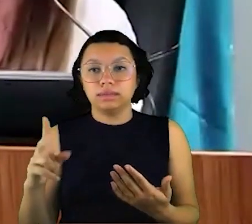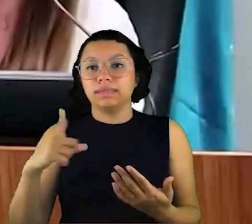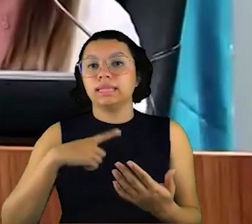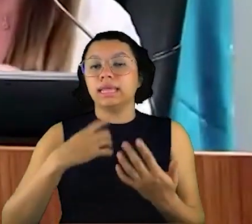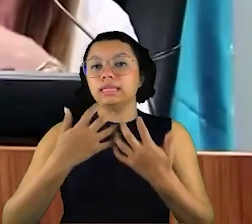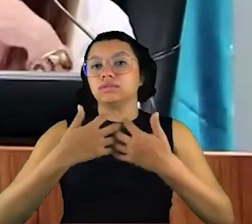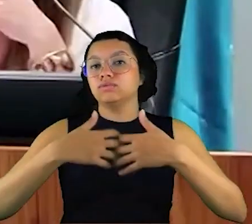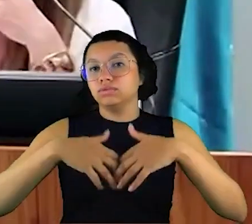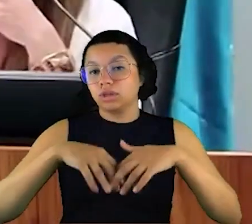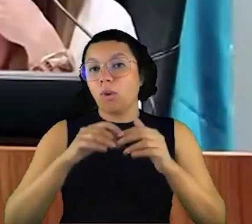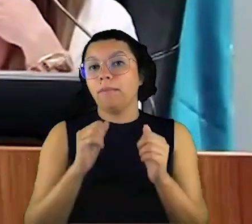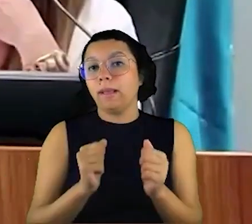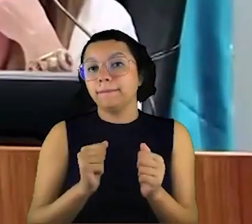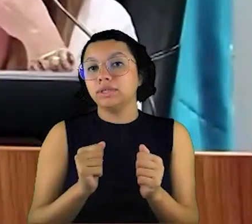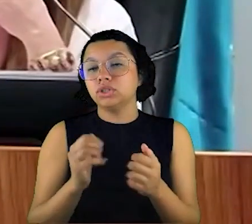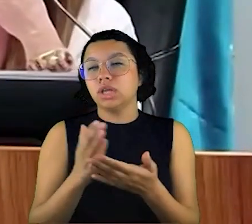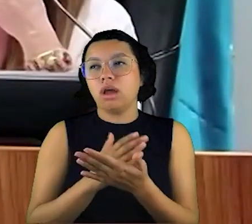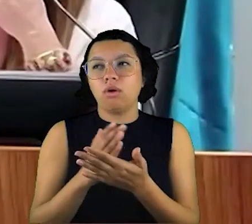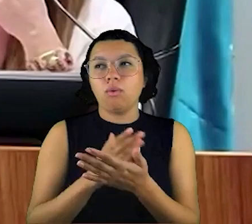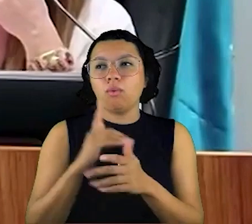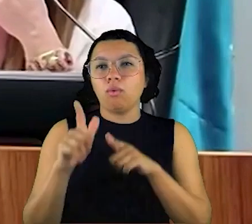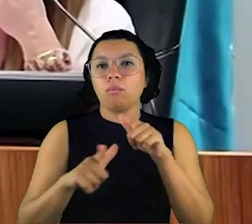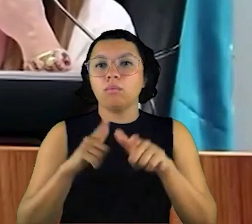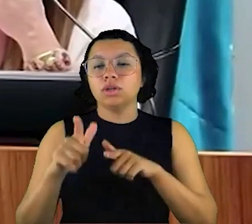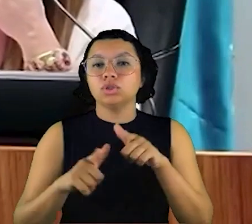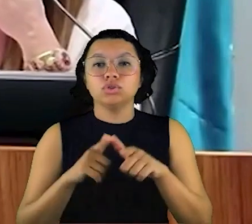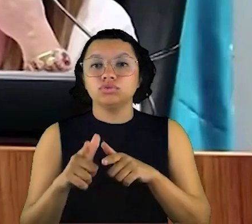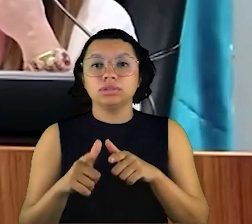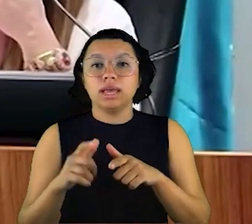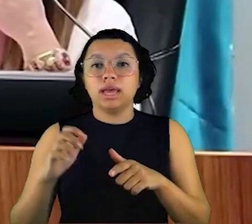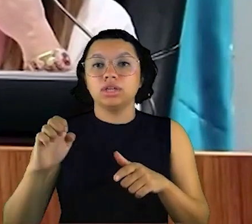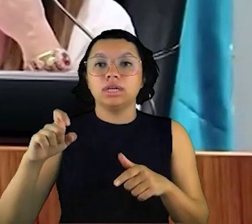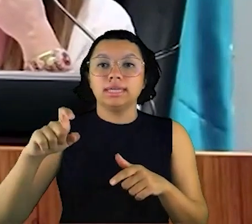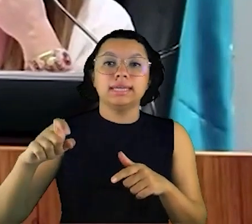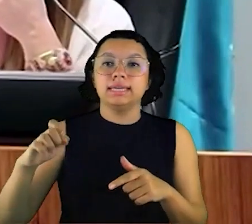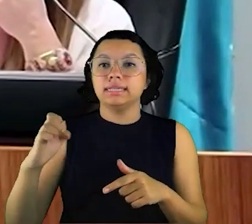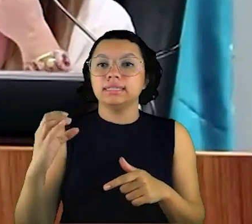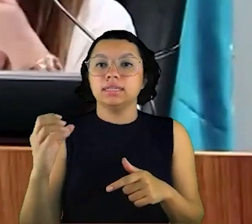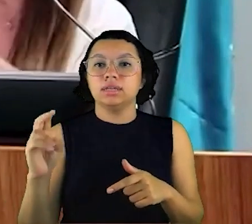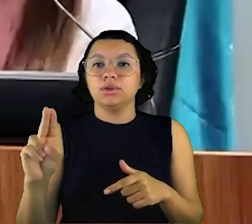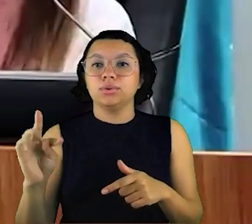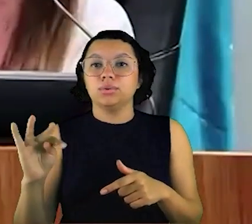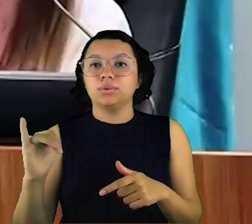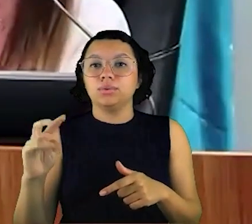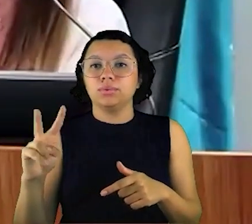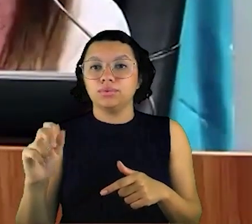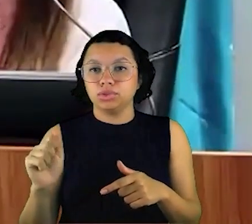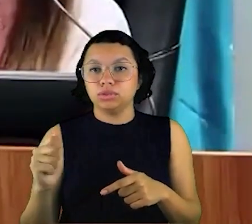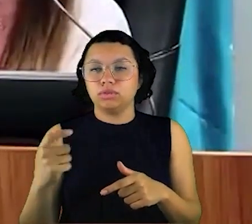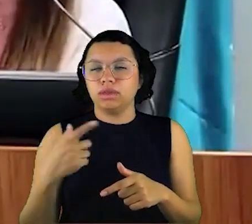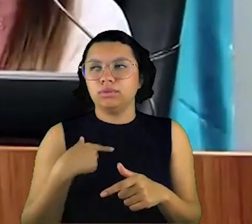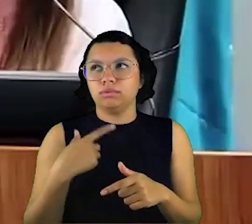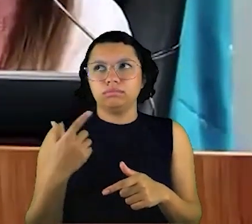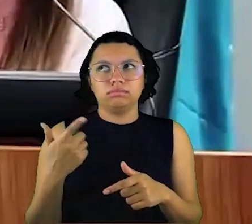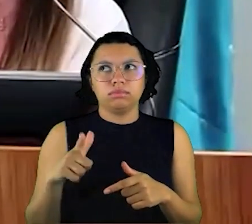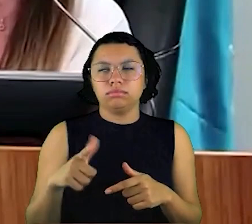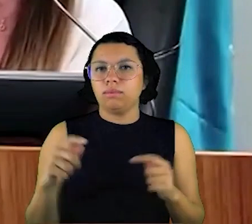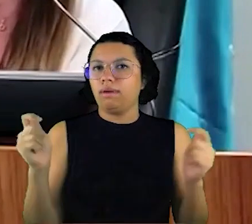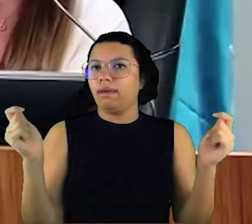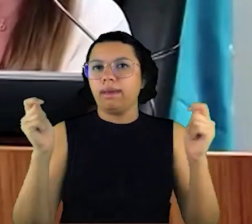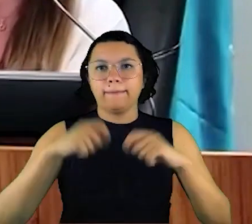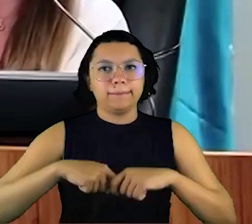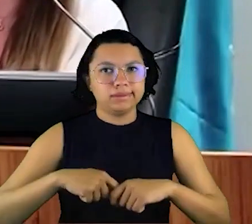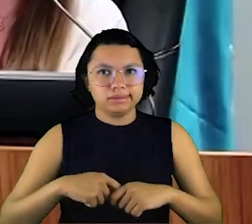permitiria alguma atividade executiva. Eu não sou capaz de dizer para